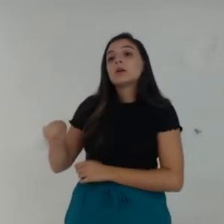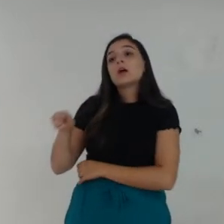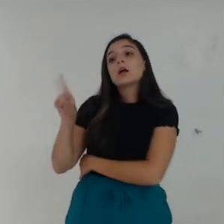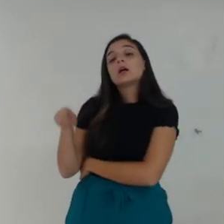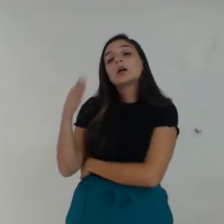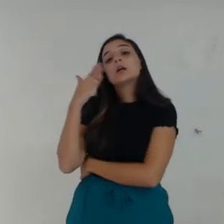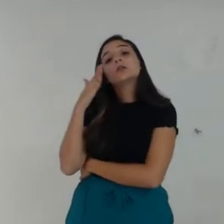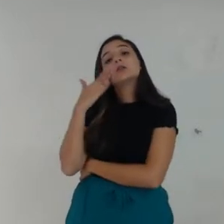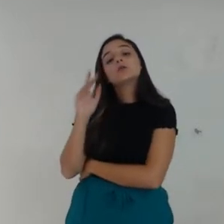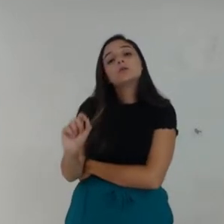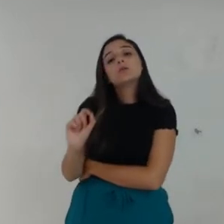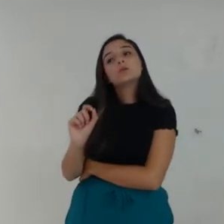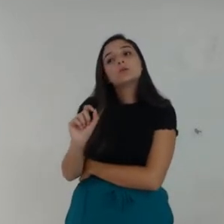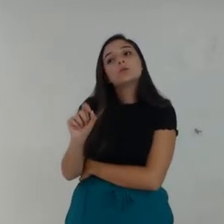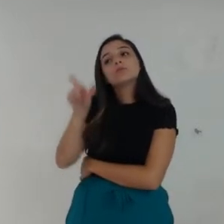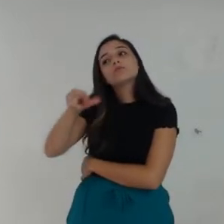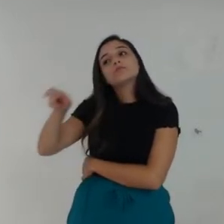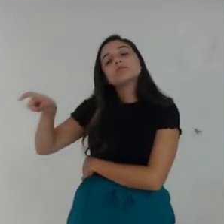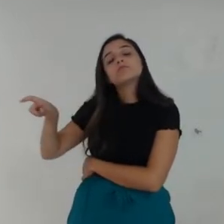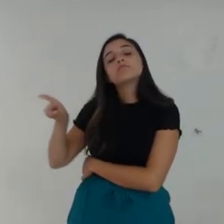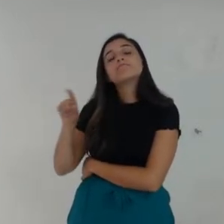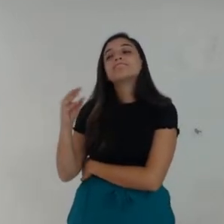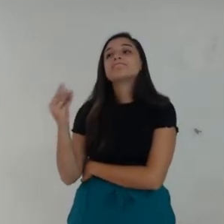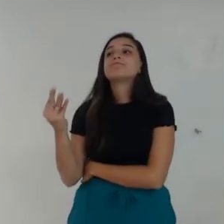são compreendidos como